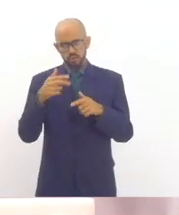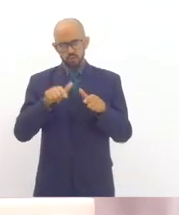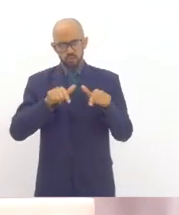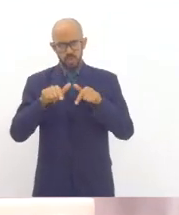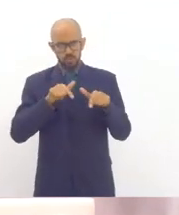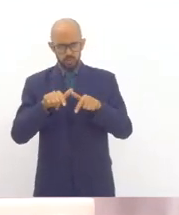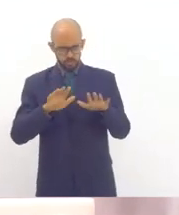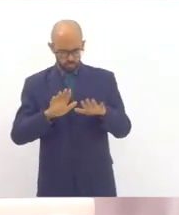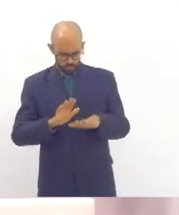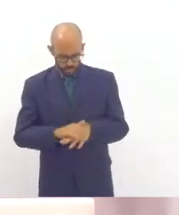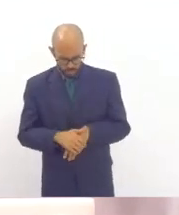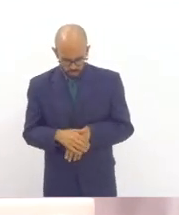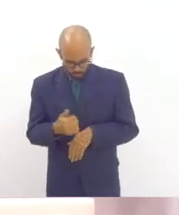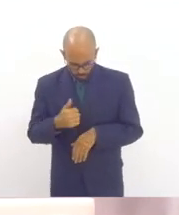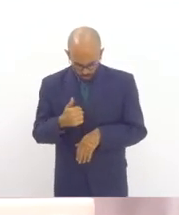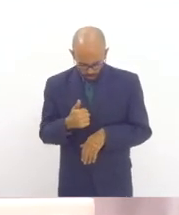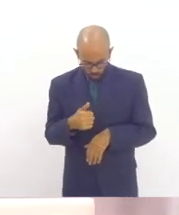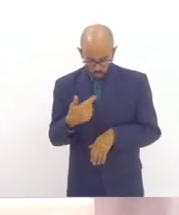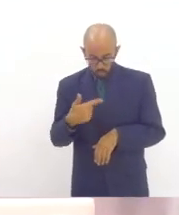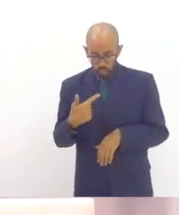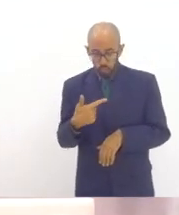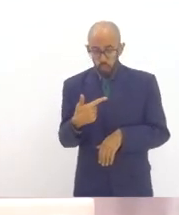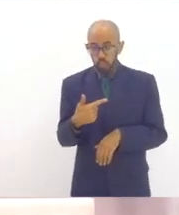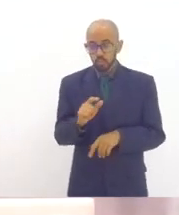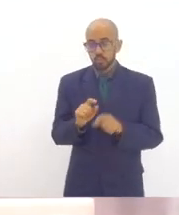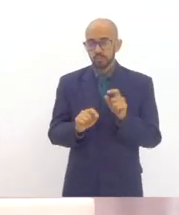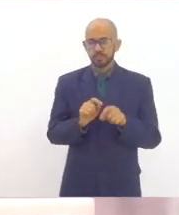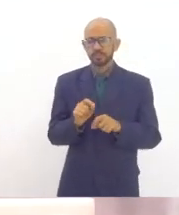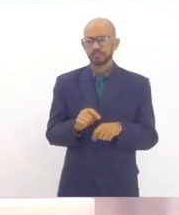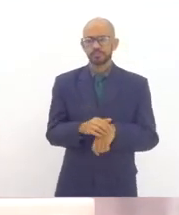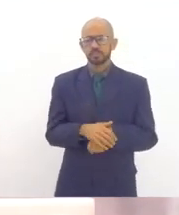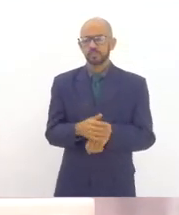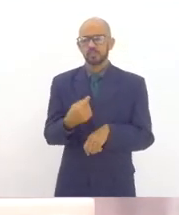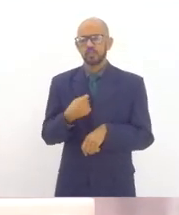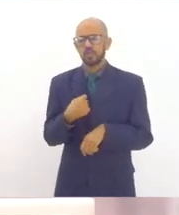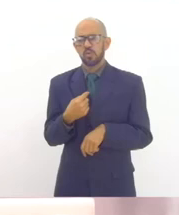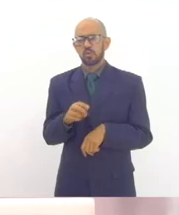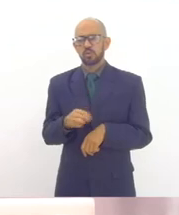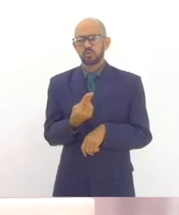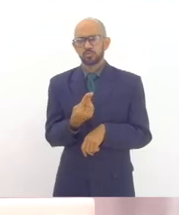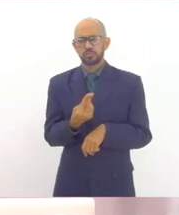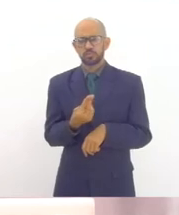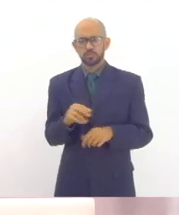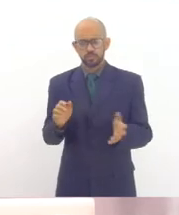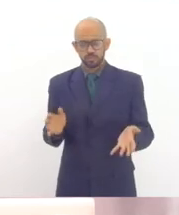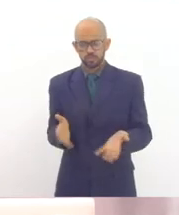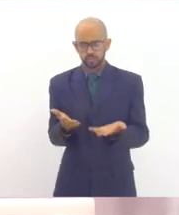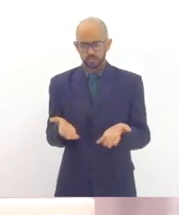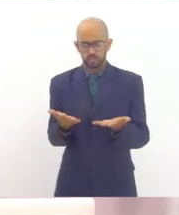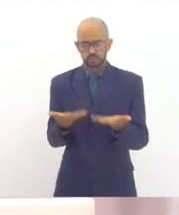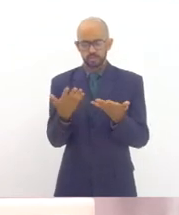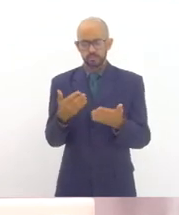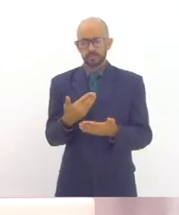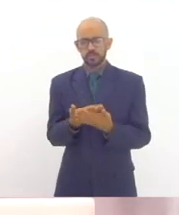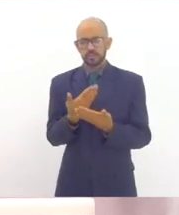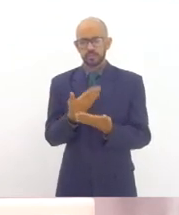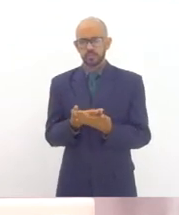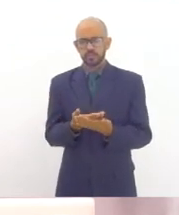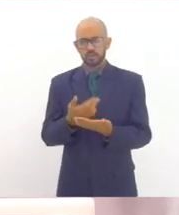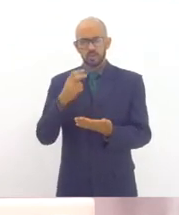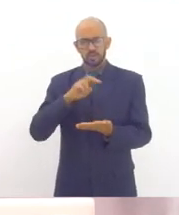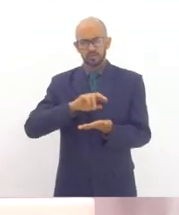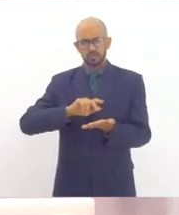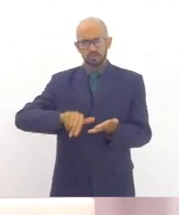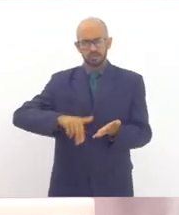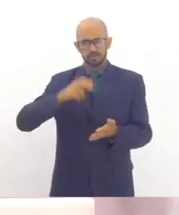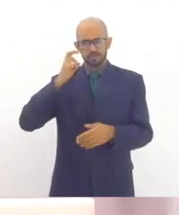Acho que esse é um primeiro elemento. Um segundo elemento é que eu sou um entusiasta das escolas interculturais, tenho acompanhado,